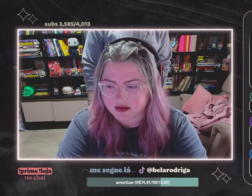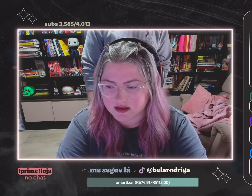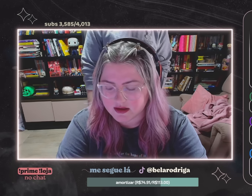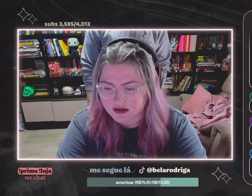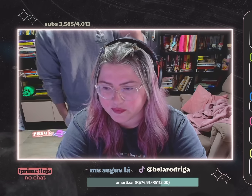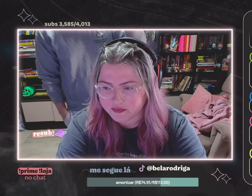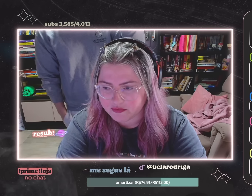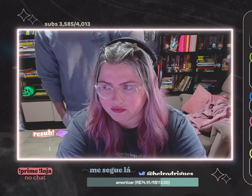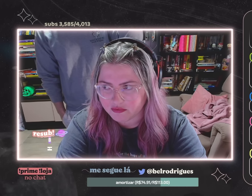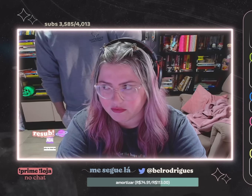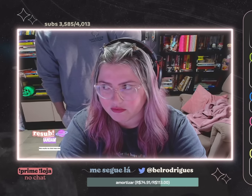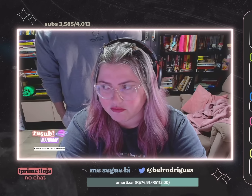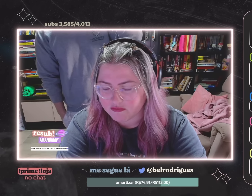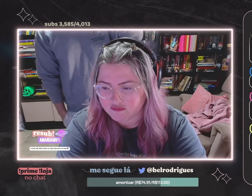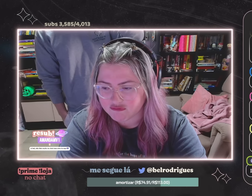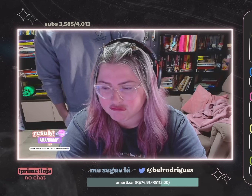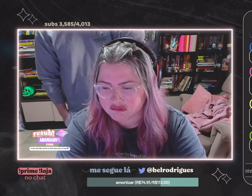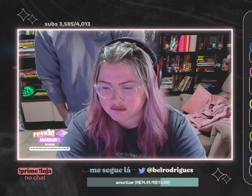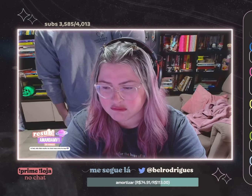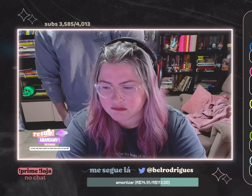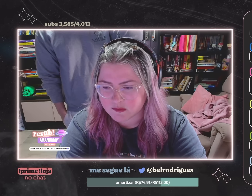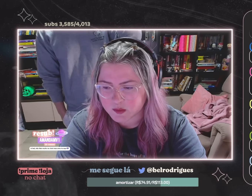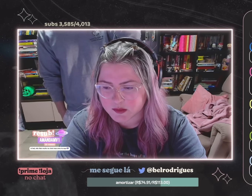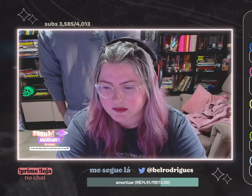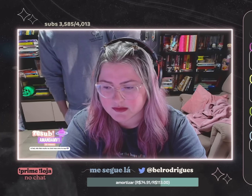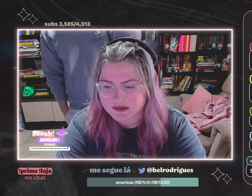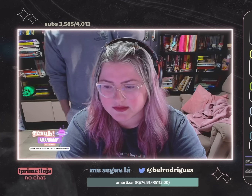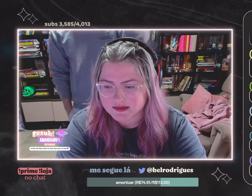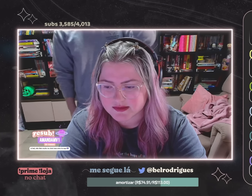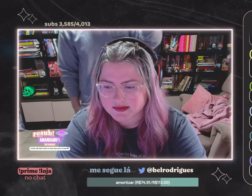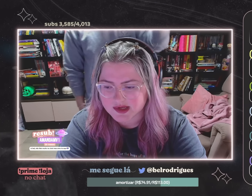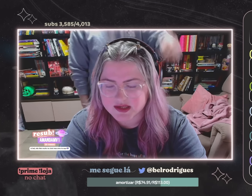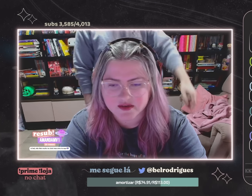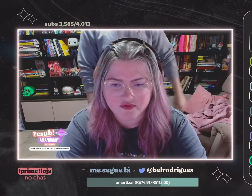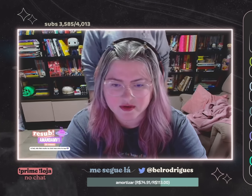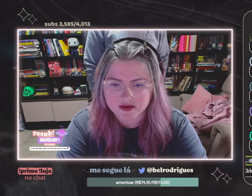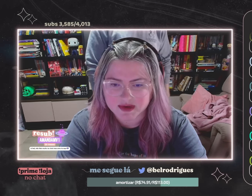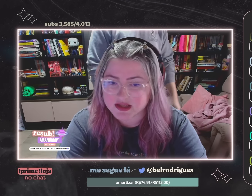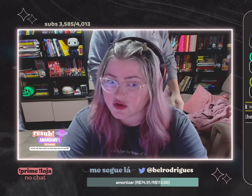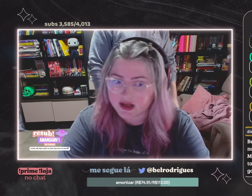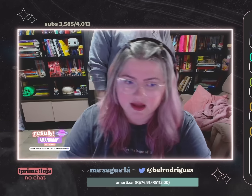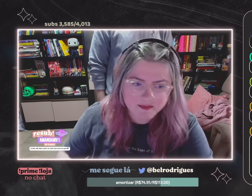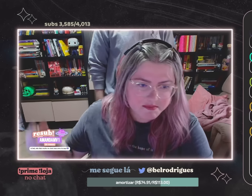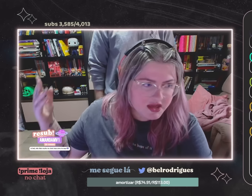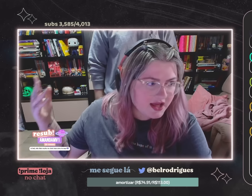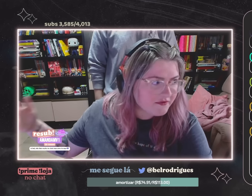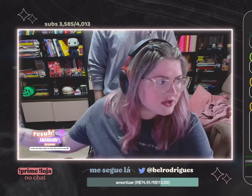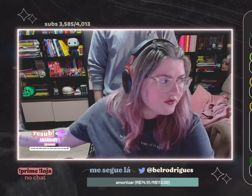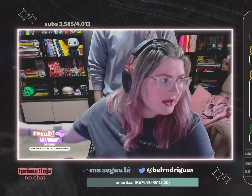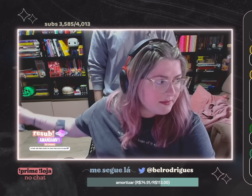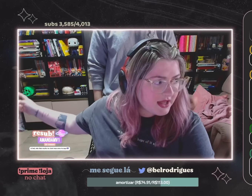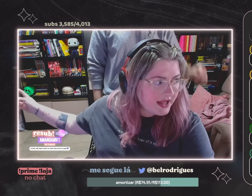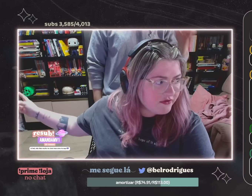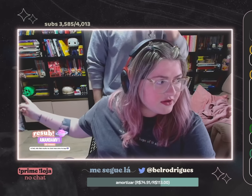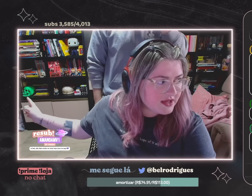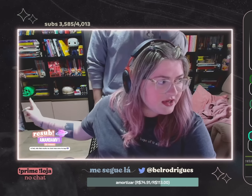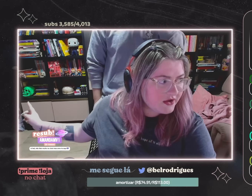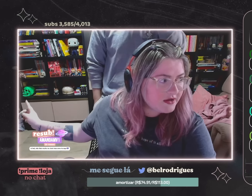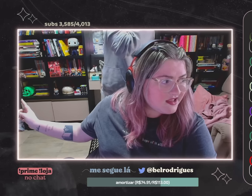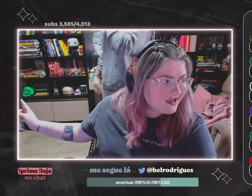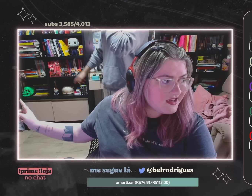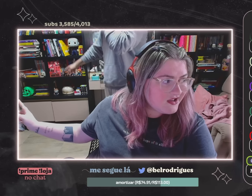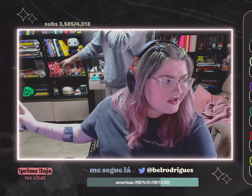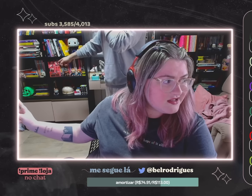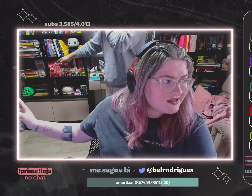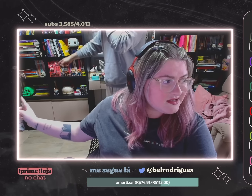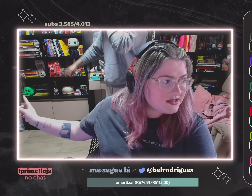ring Ah eu tenho certeza que ele ia olhar pro l de Carvalho essa esse cara é um gênio Esse é mas só ele abrir minha Live se esver na minha Live ó tá aqui